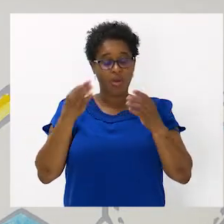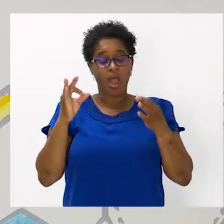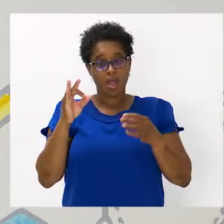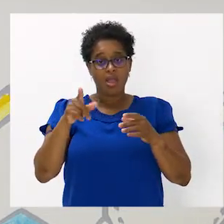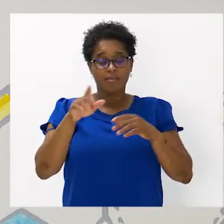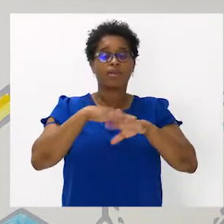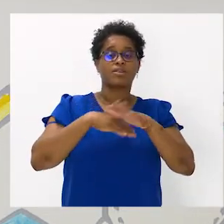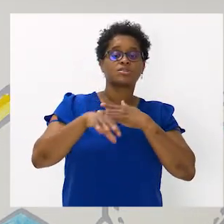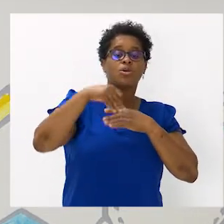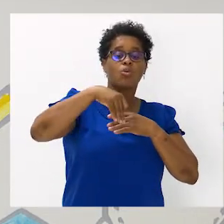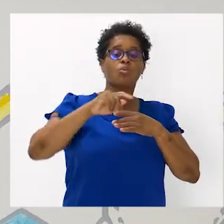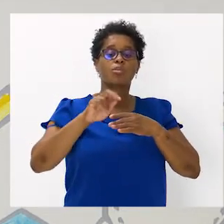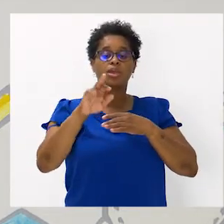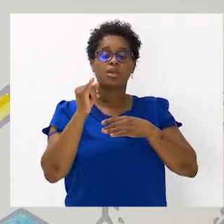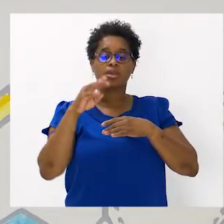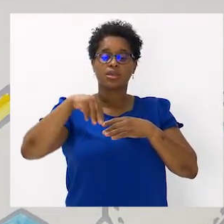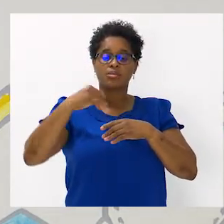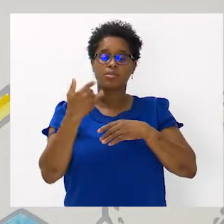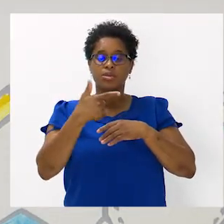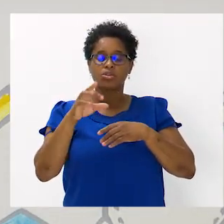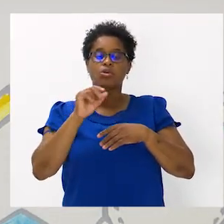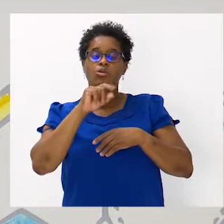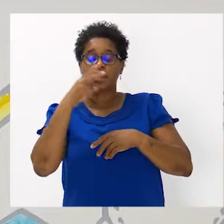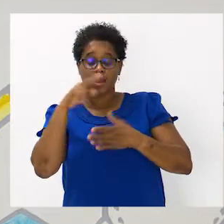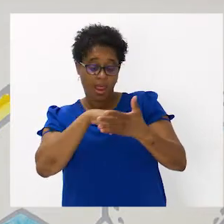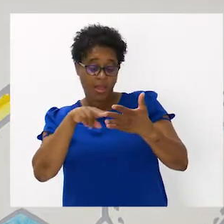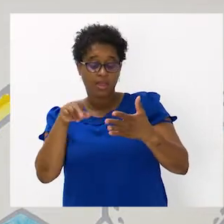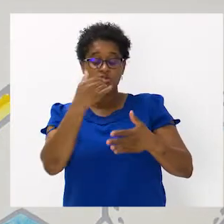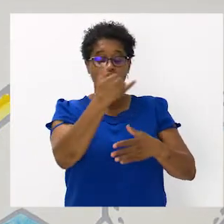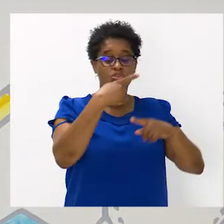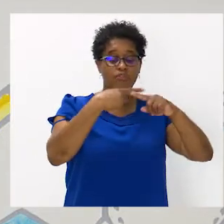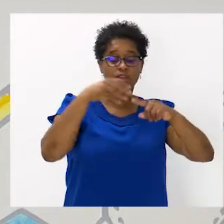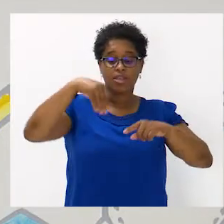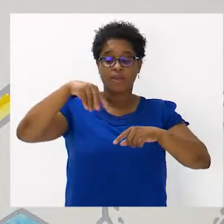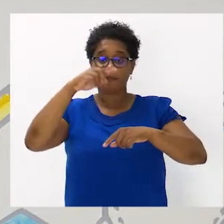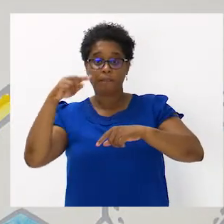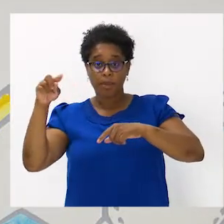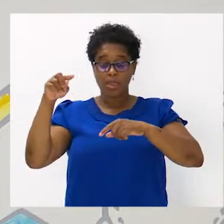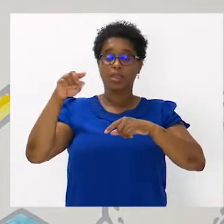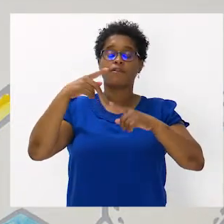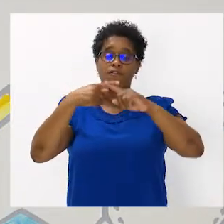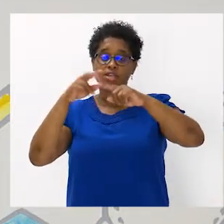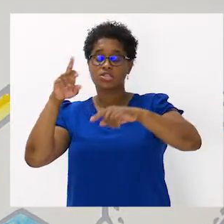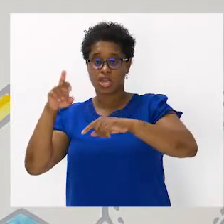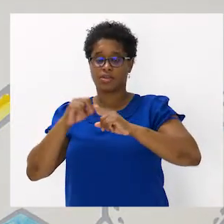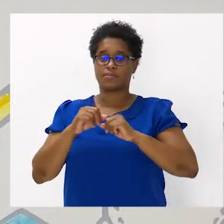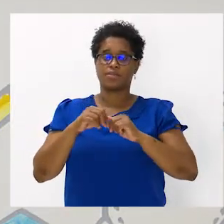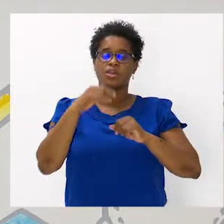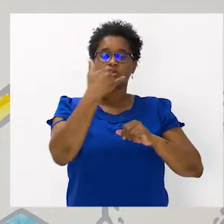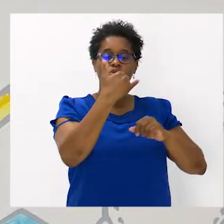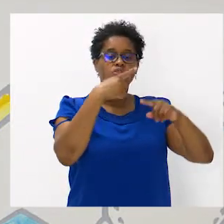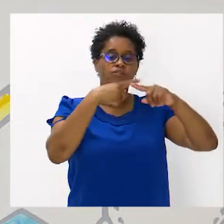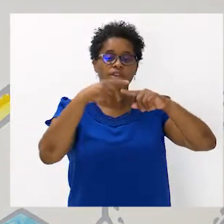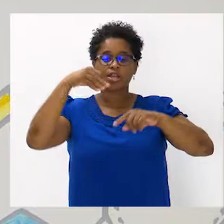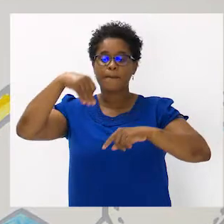o perímetro. Podem ver aqui, 2 vezes π vezes raio. Então,